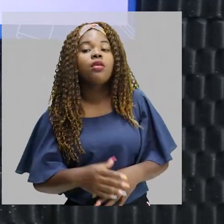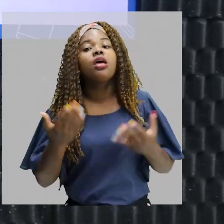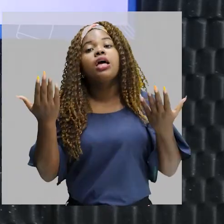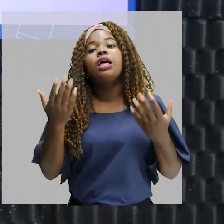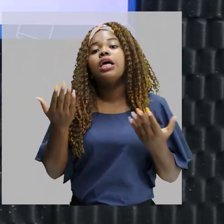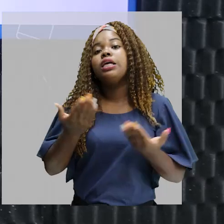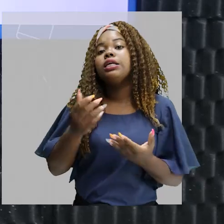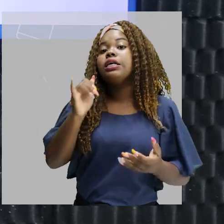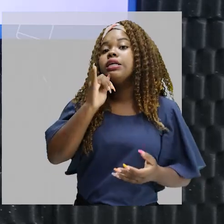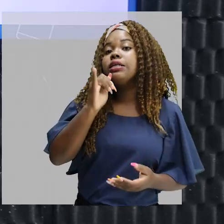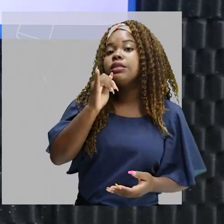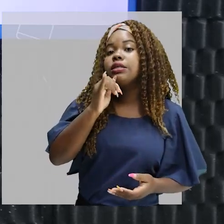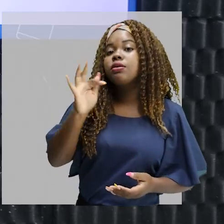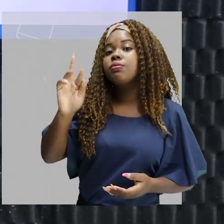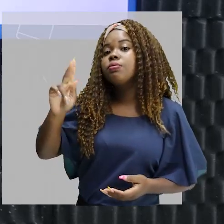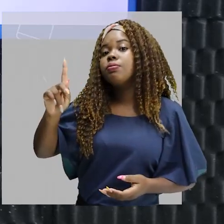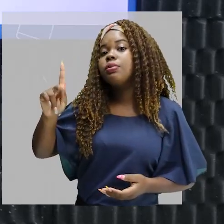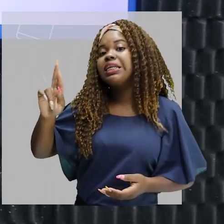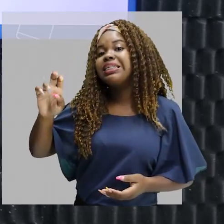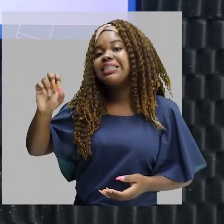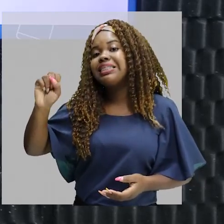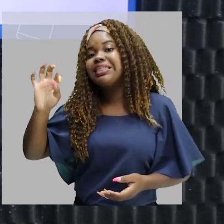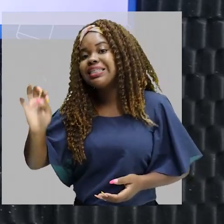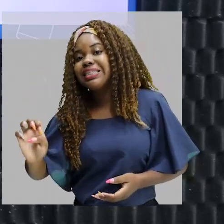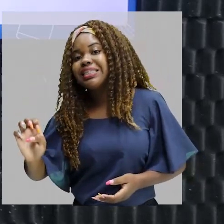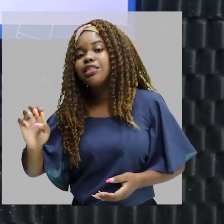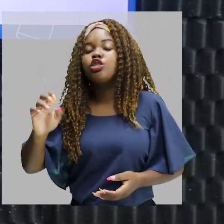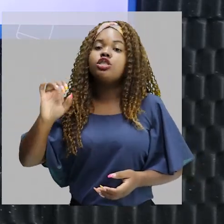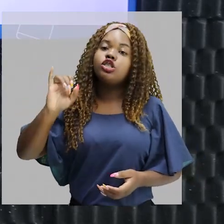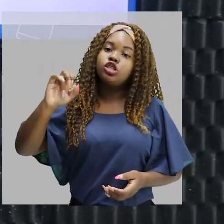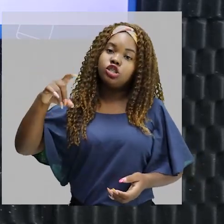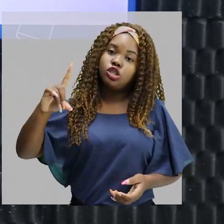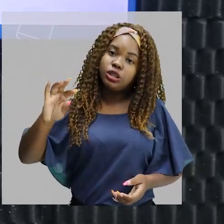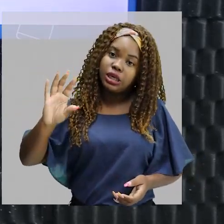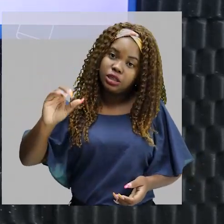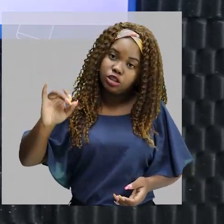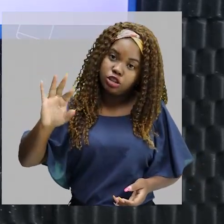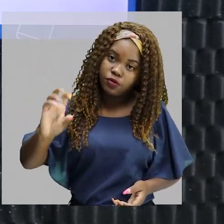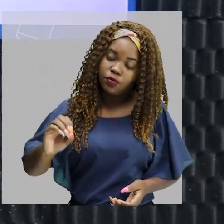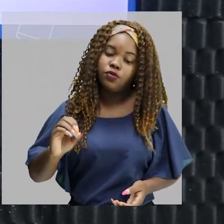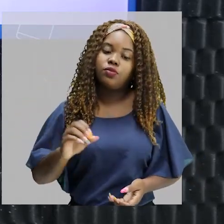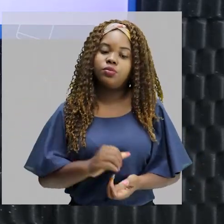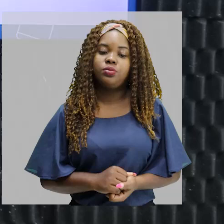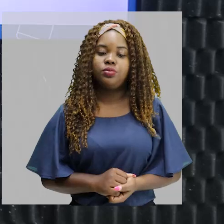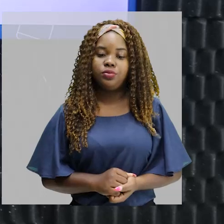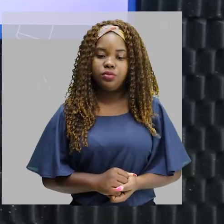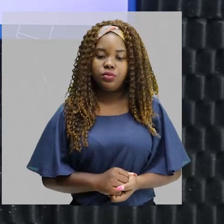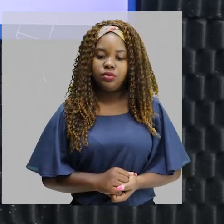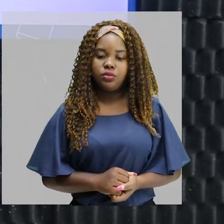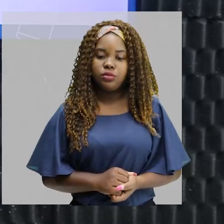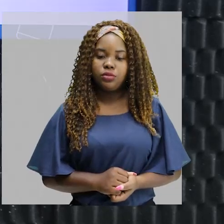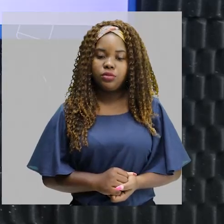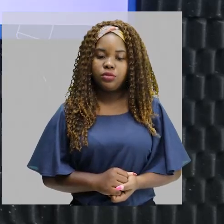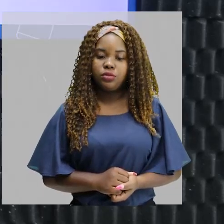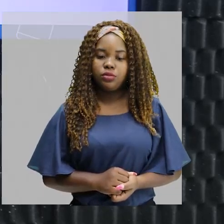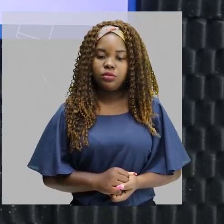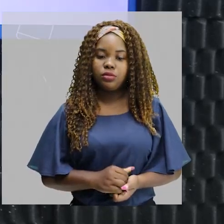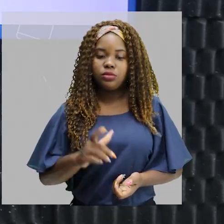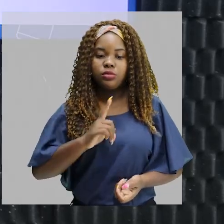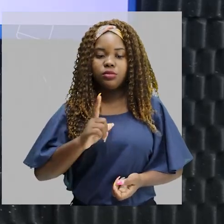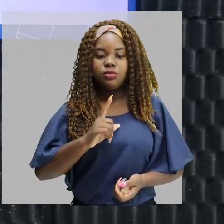indicativo, come, o gerúndio ele está comendo ou o pretérito